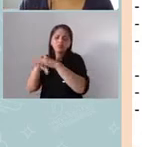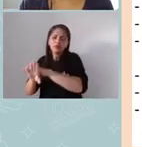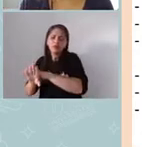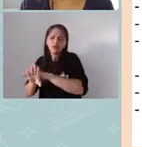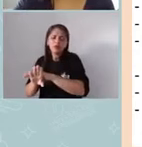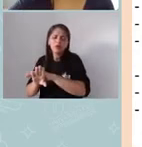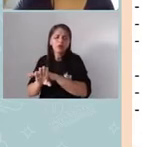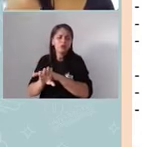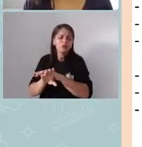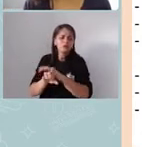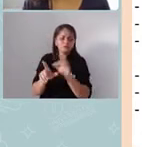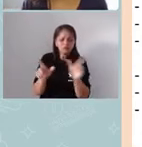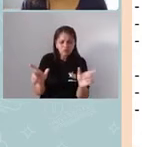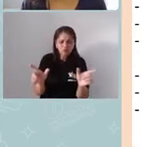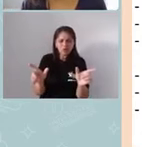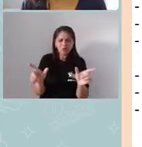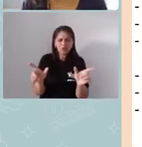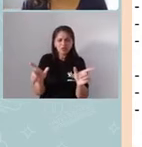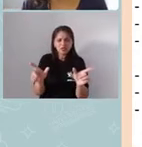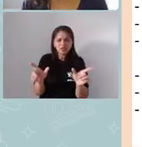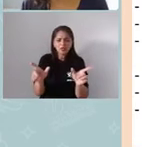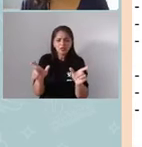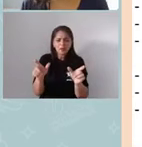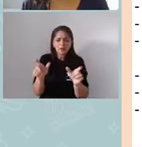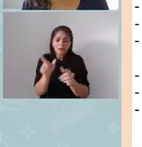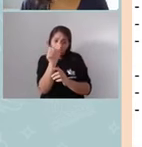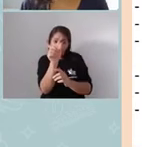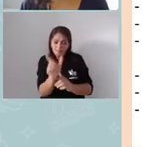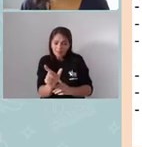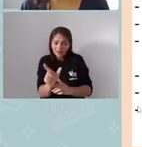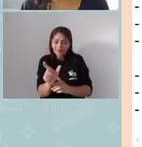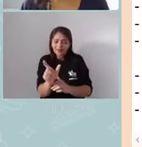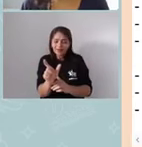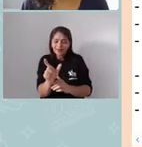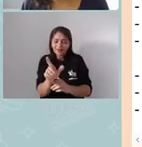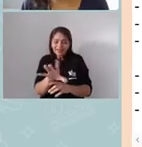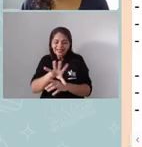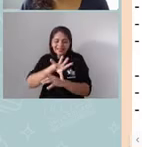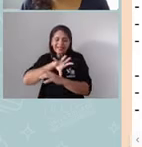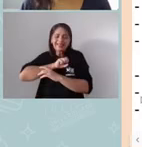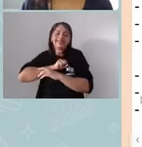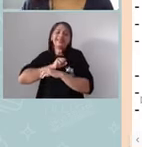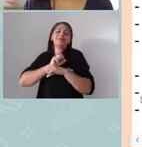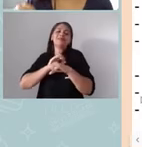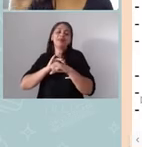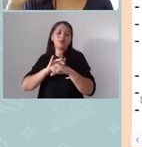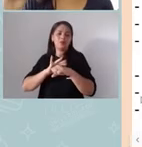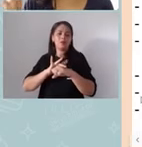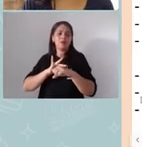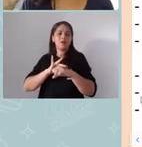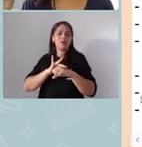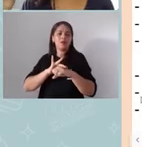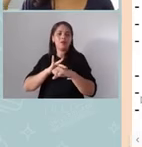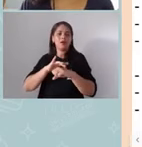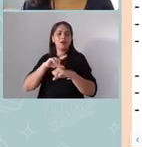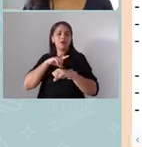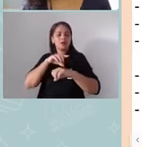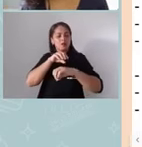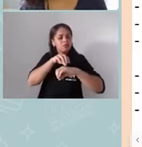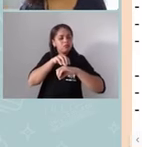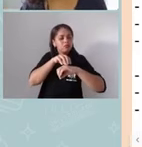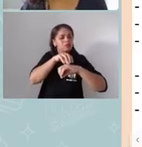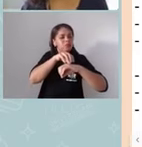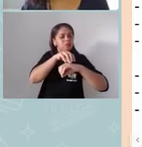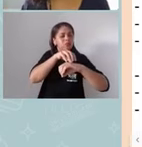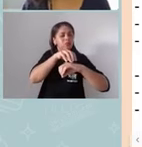se referindo a alguém que adquiriu esse agente infeccioso. Só que, quando a gente fala de portador, é justamente aquele indivíduo que